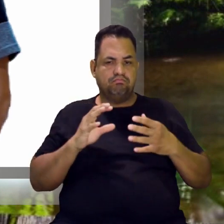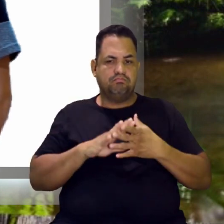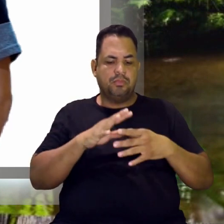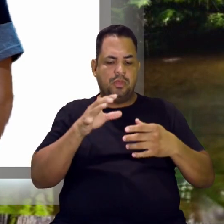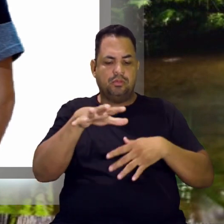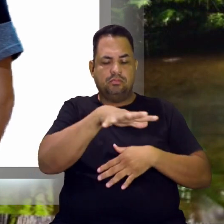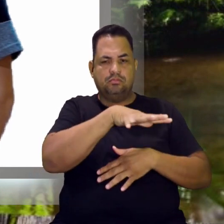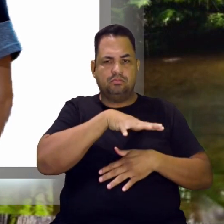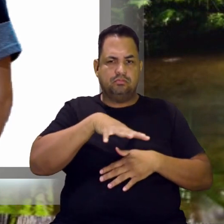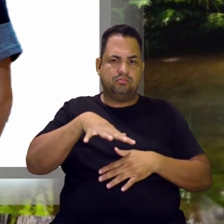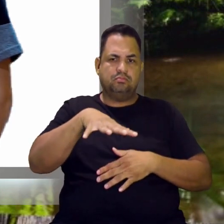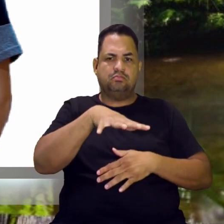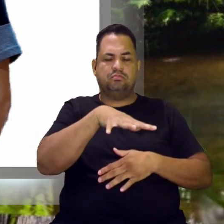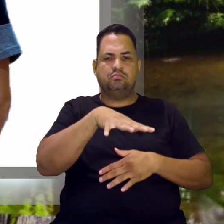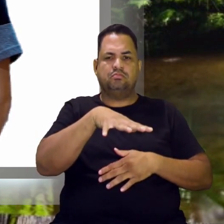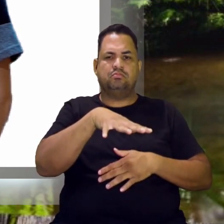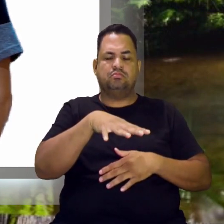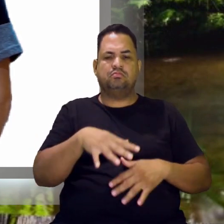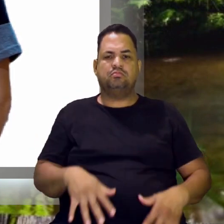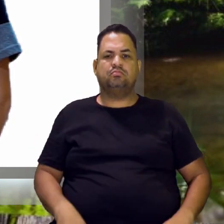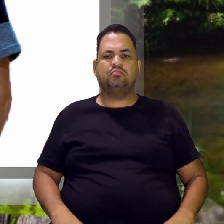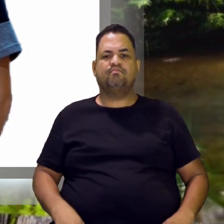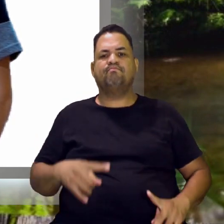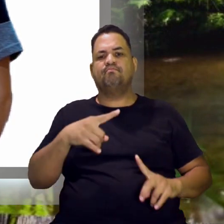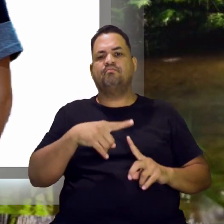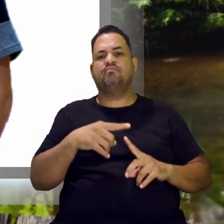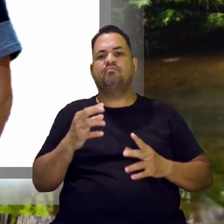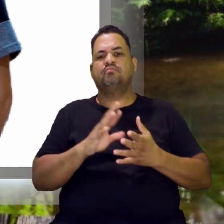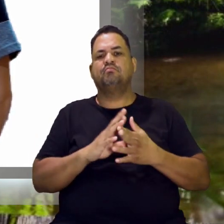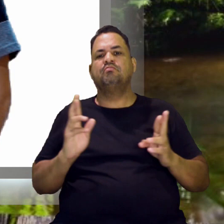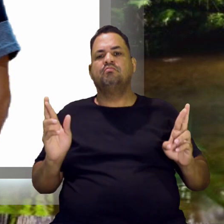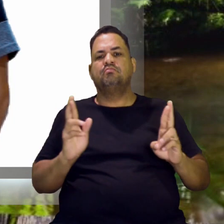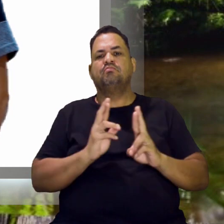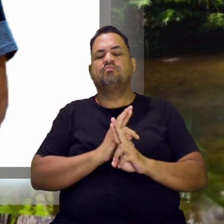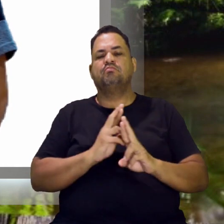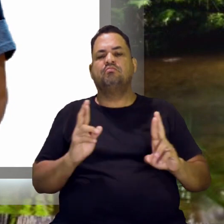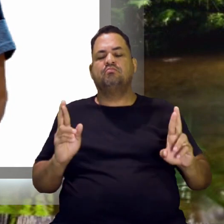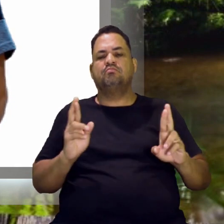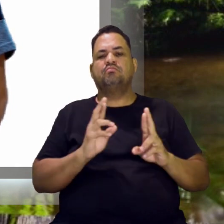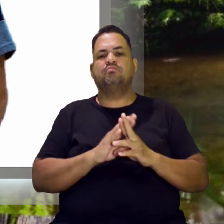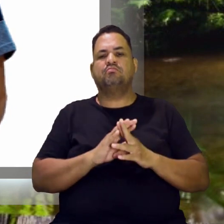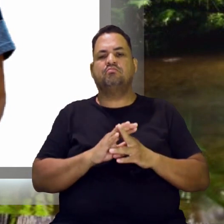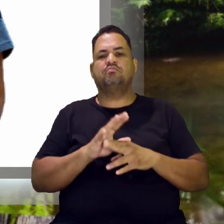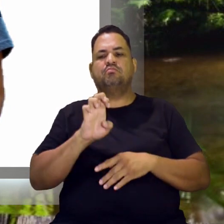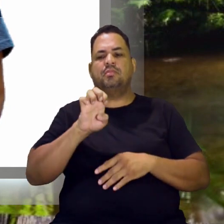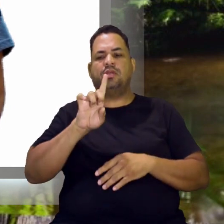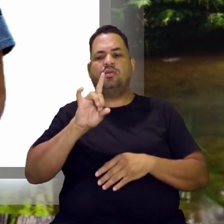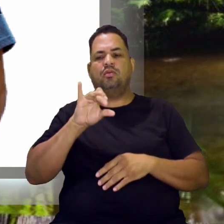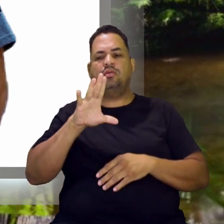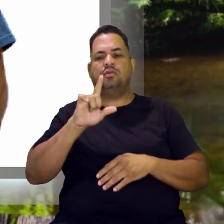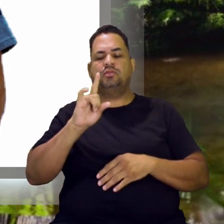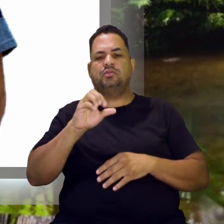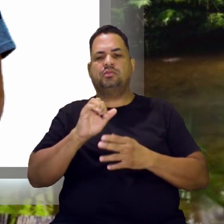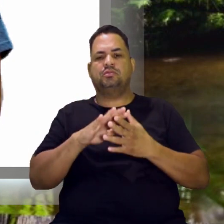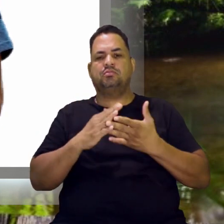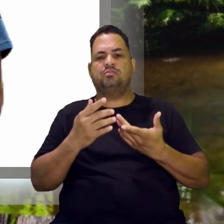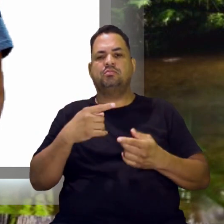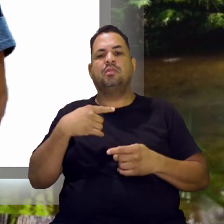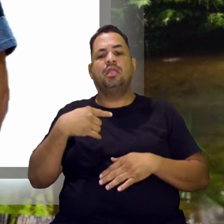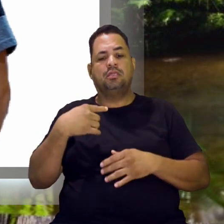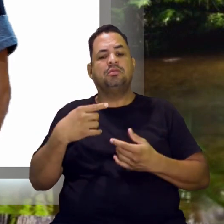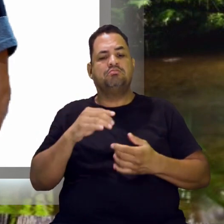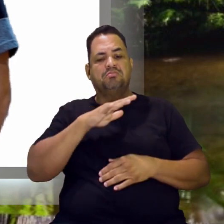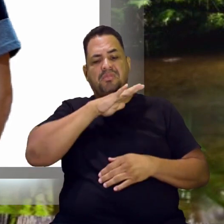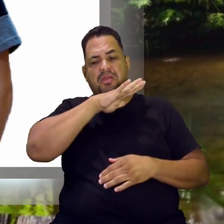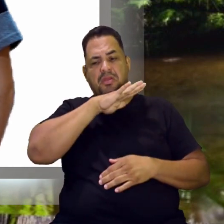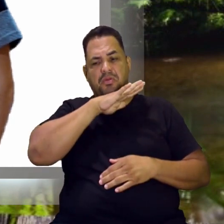Competição geralmente é um tipo de interação ecológica em que é negativa para os